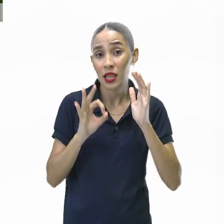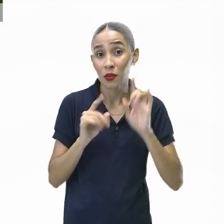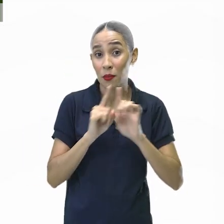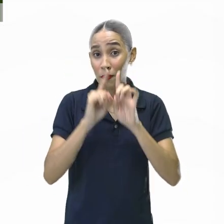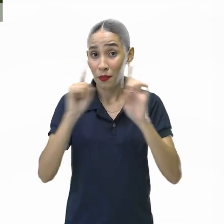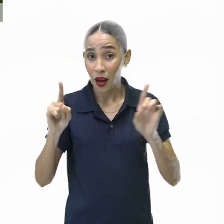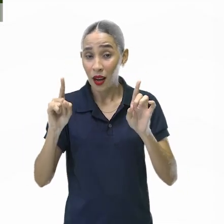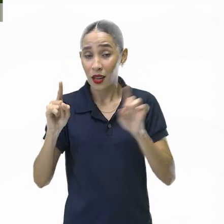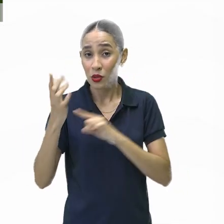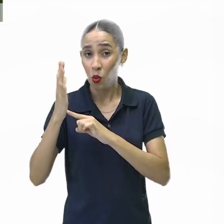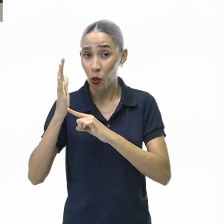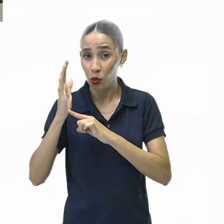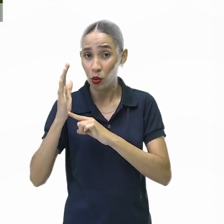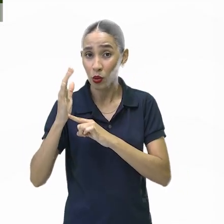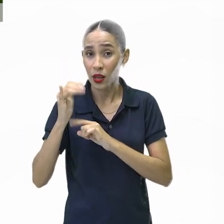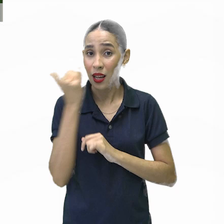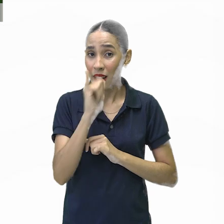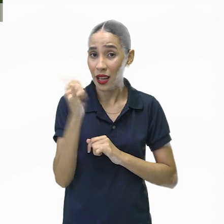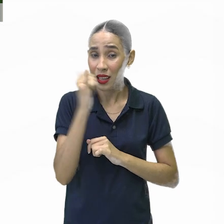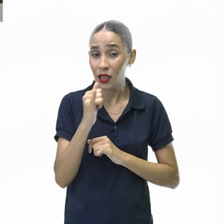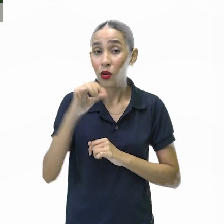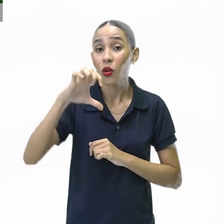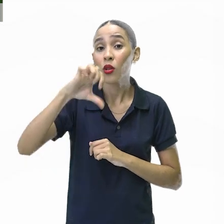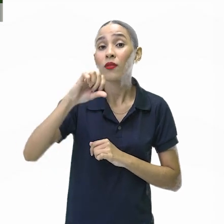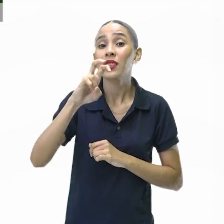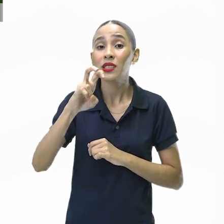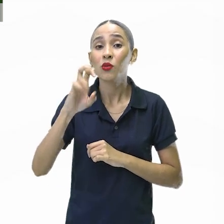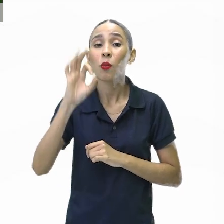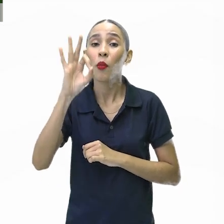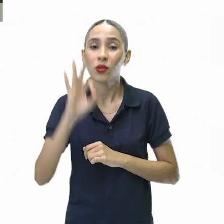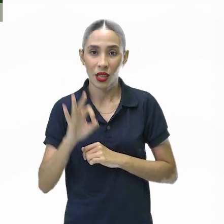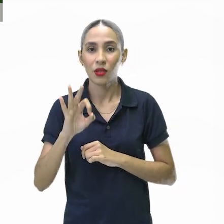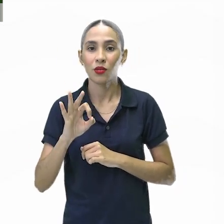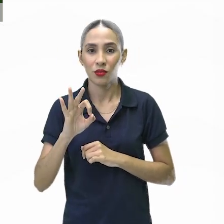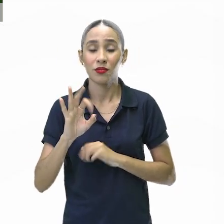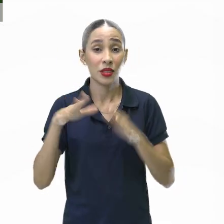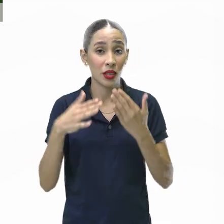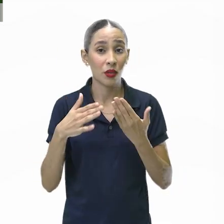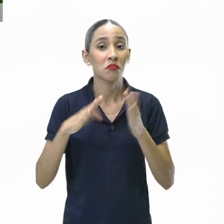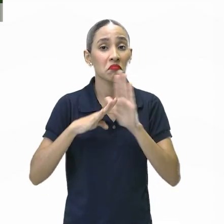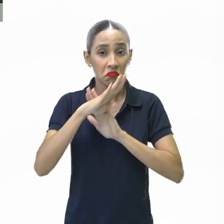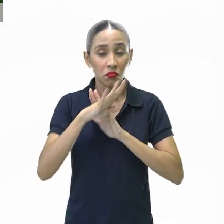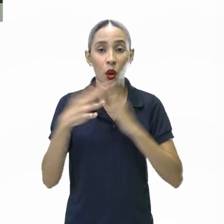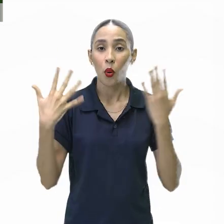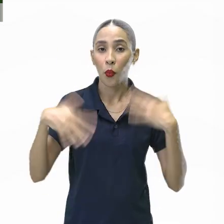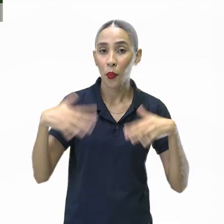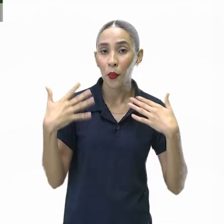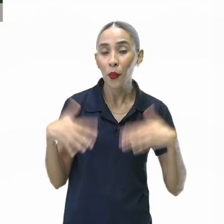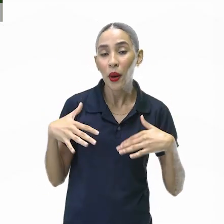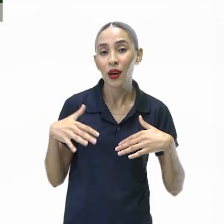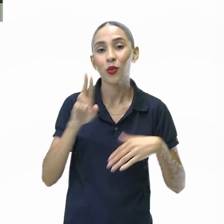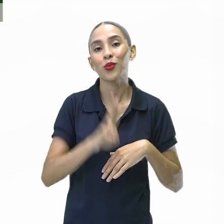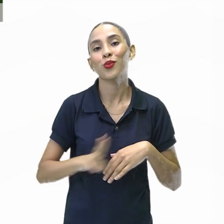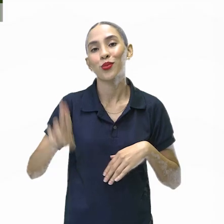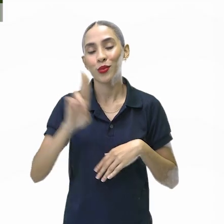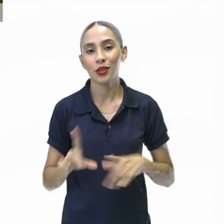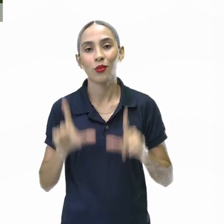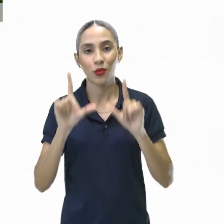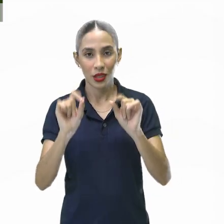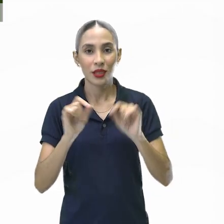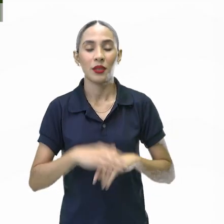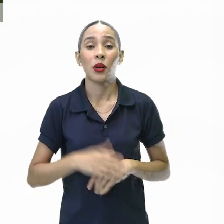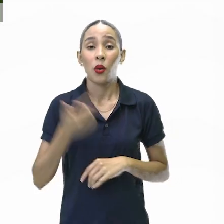o motor elétrico, ele chega a 95% de rendimento. Então, é um rendimento muito maior, ou seja,